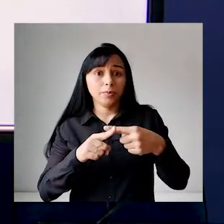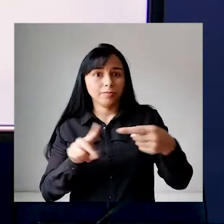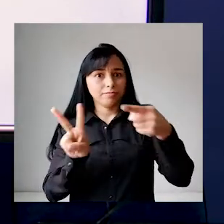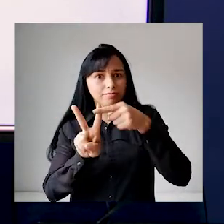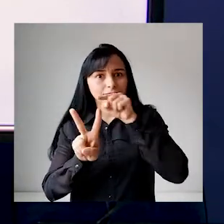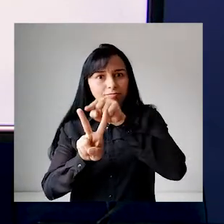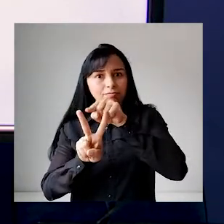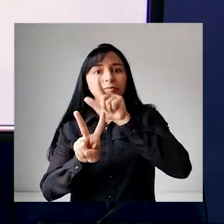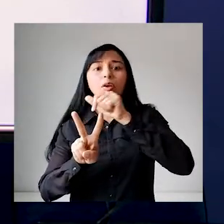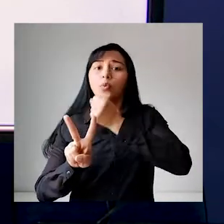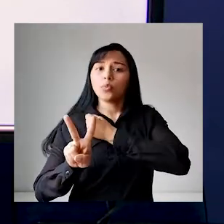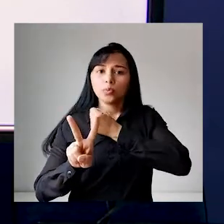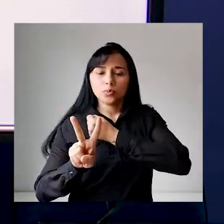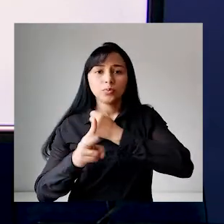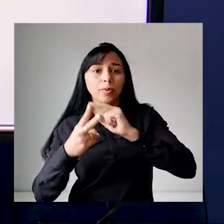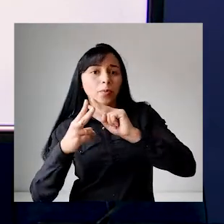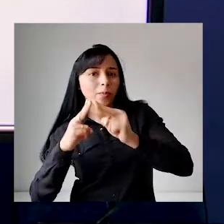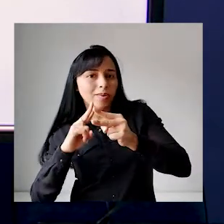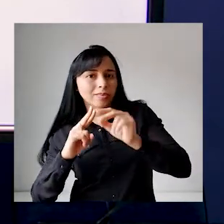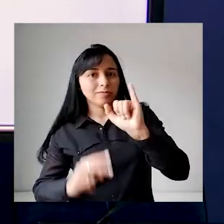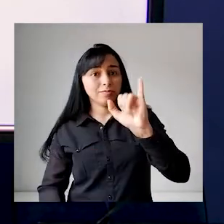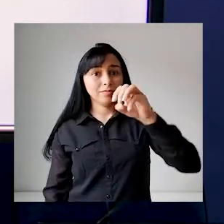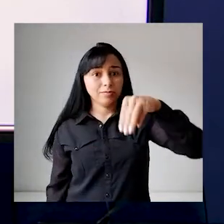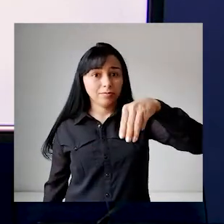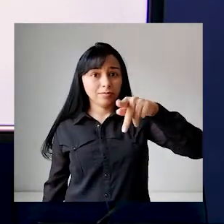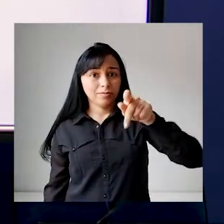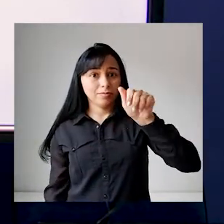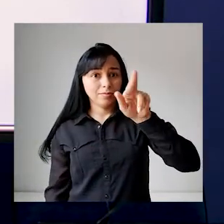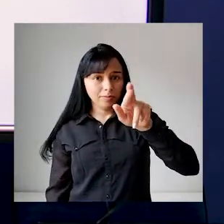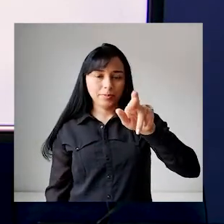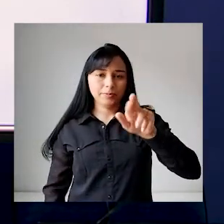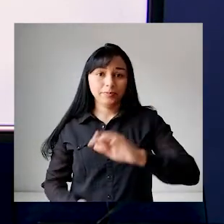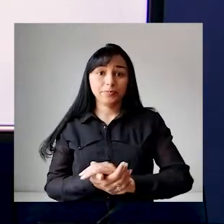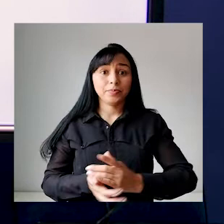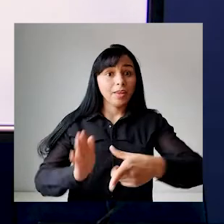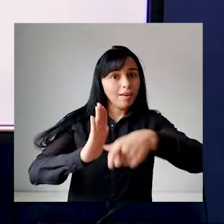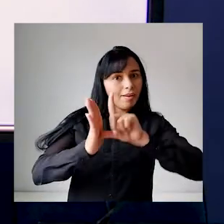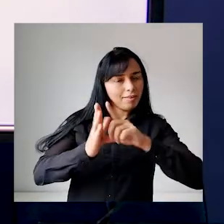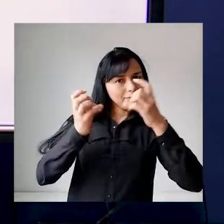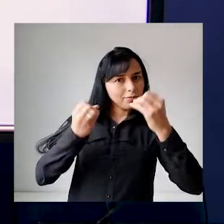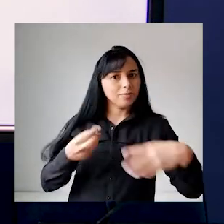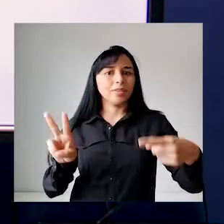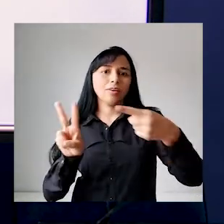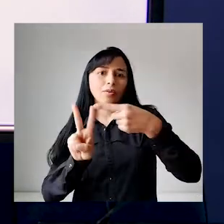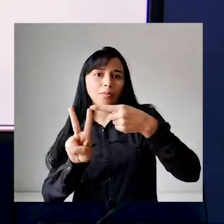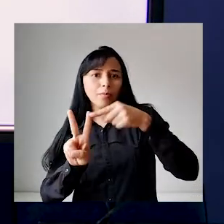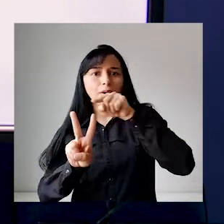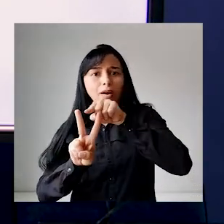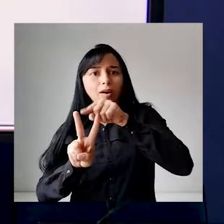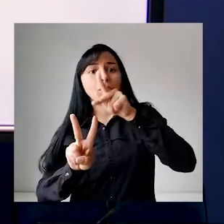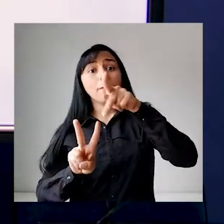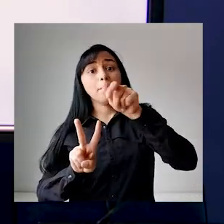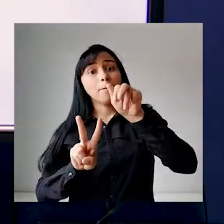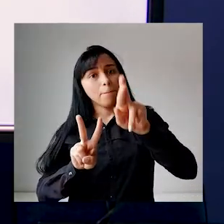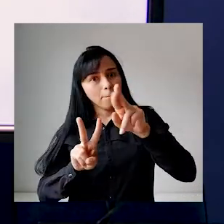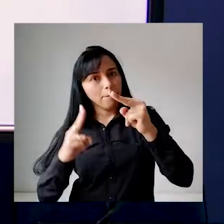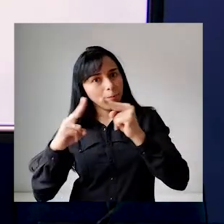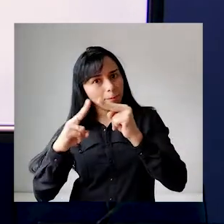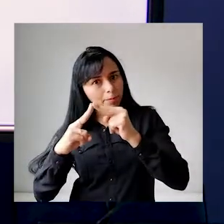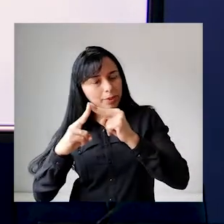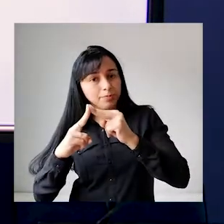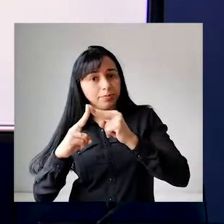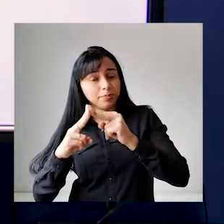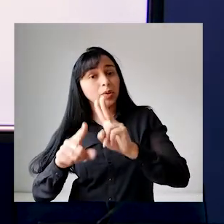o índice é um número ímpar. Como nos casos anteriores estávamos trabalhando com índices pares, a gente não